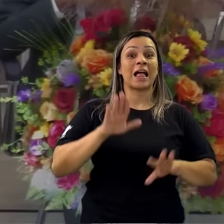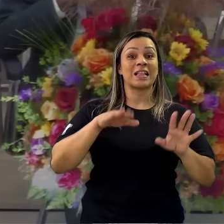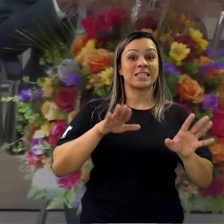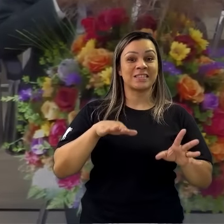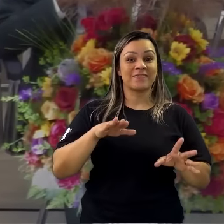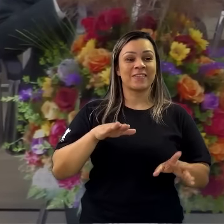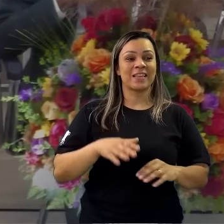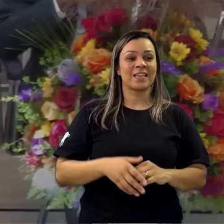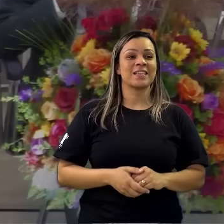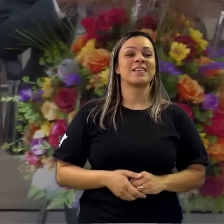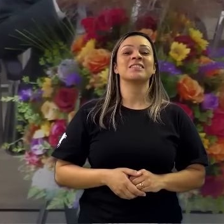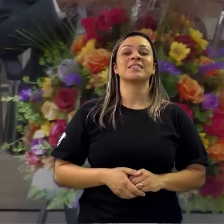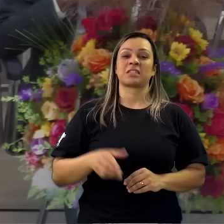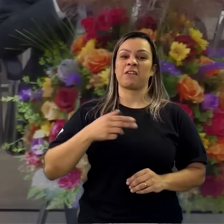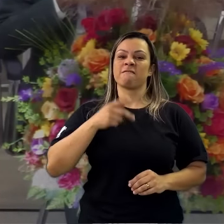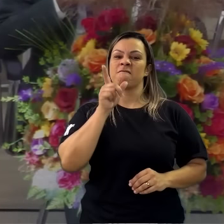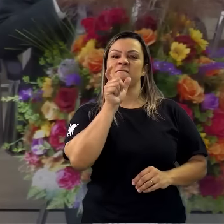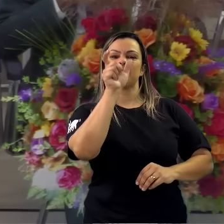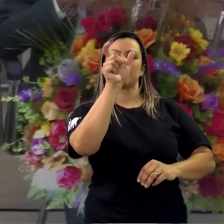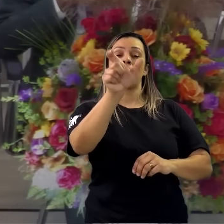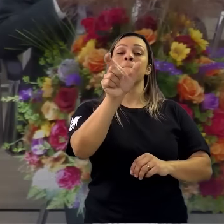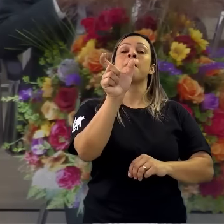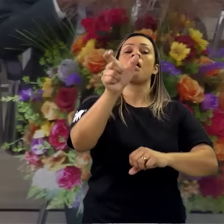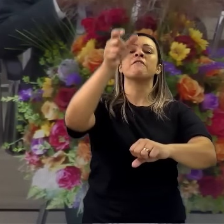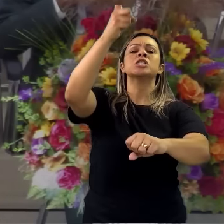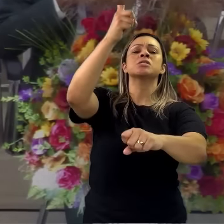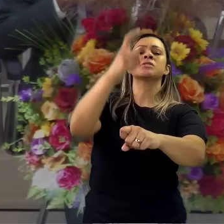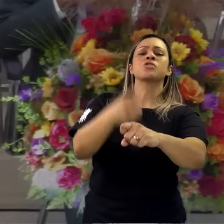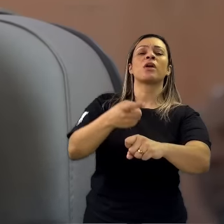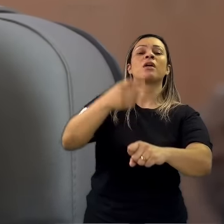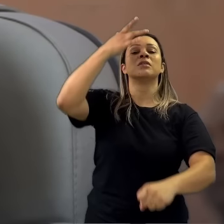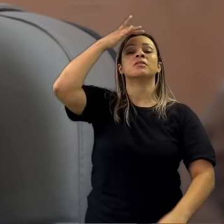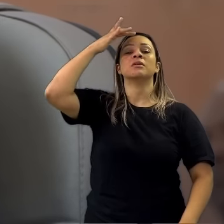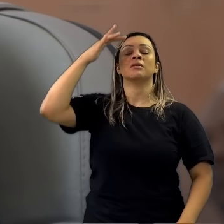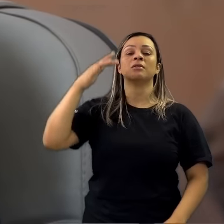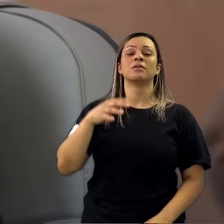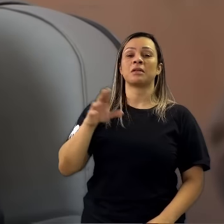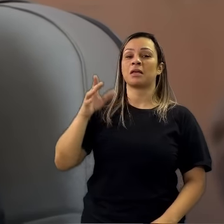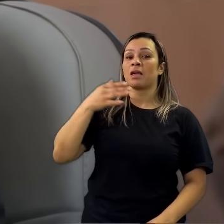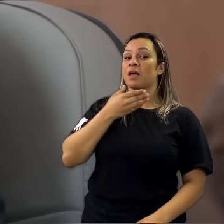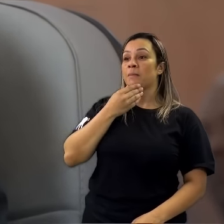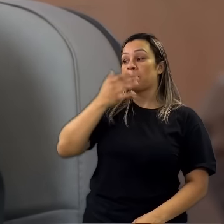alguém grita fala mesmo Jesus pega e às vezes tá pegando é nós mesmo